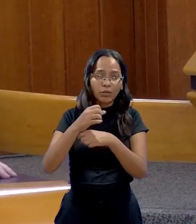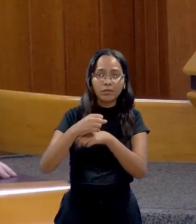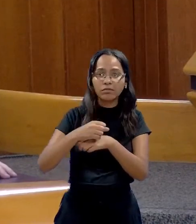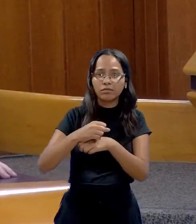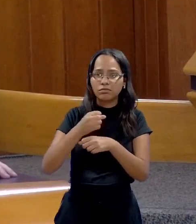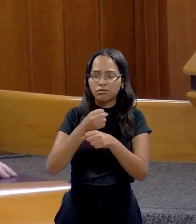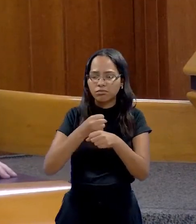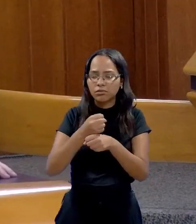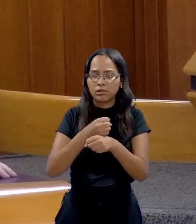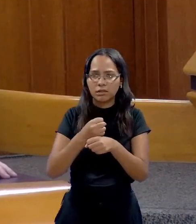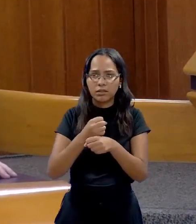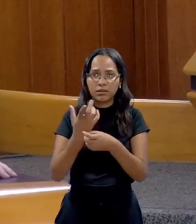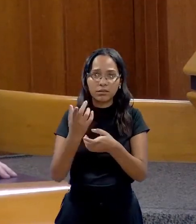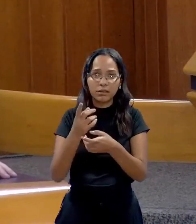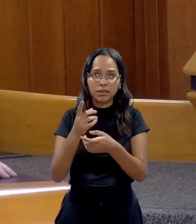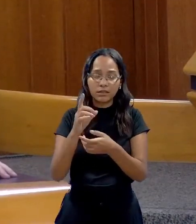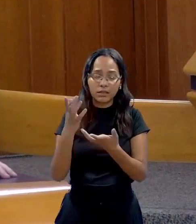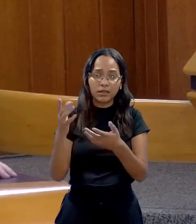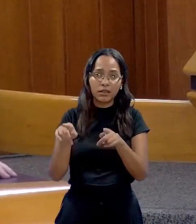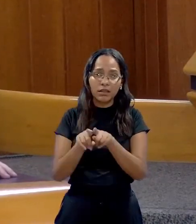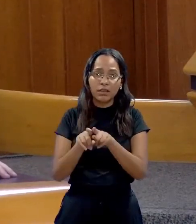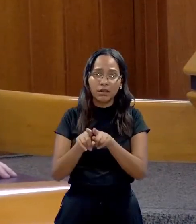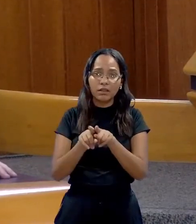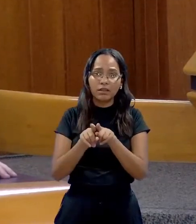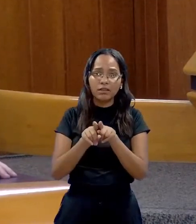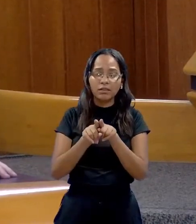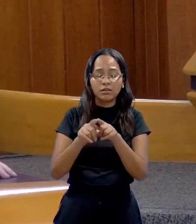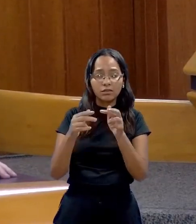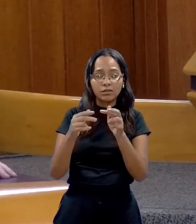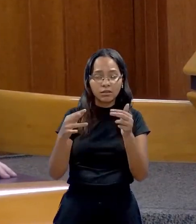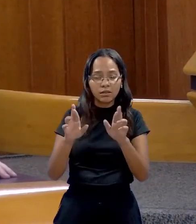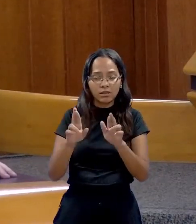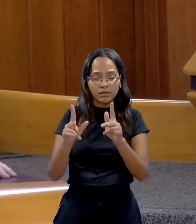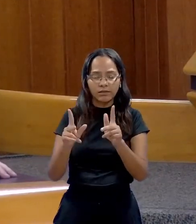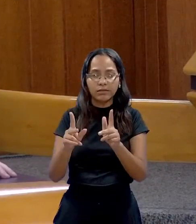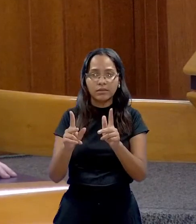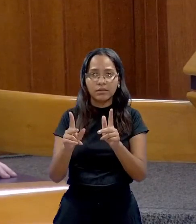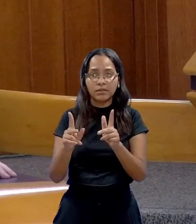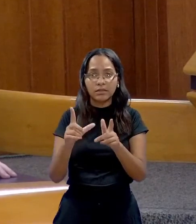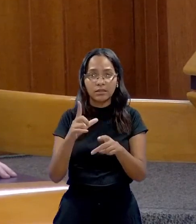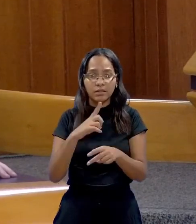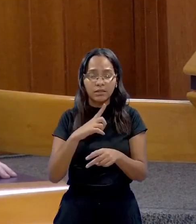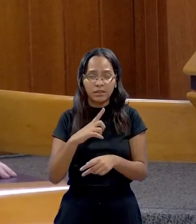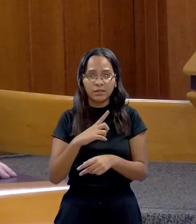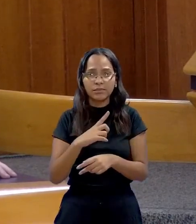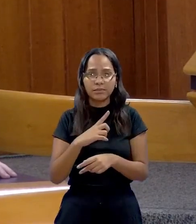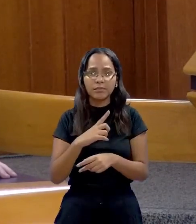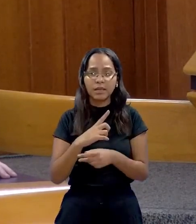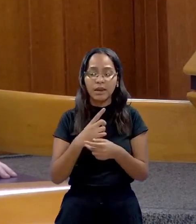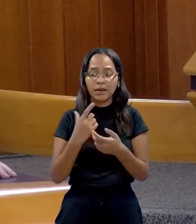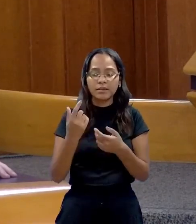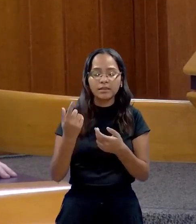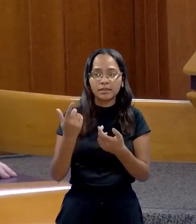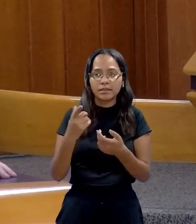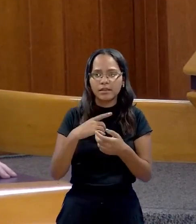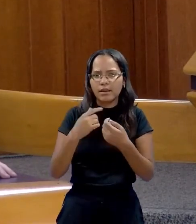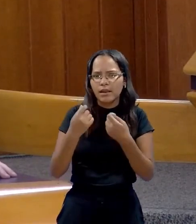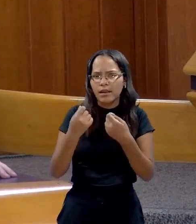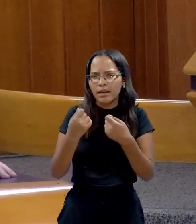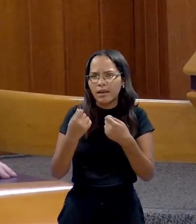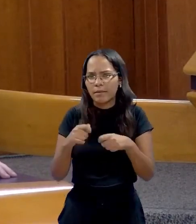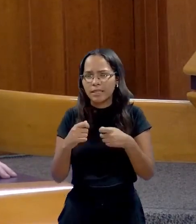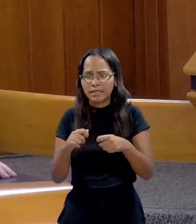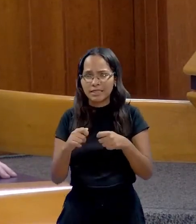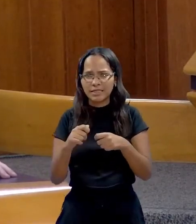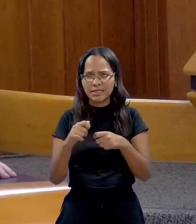interstício apenas para os casos de cargos diferentes. Então, havendo a necessidade por parte do trabalhador temporário de